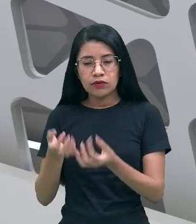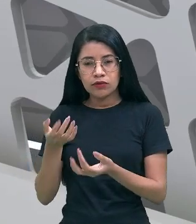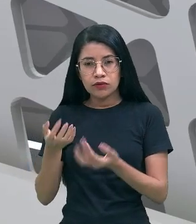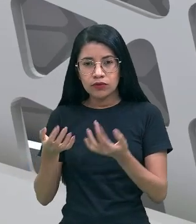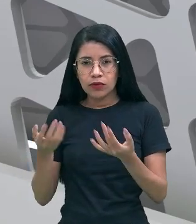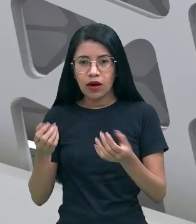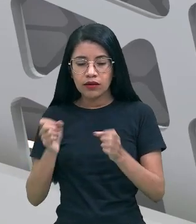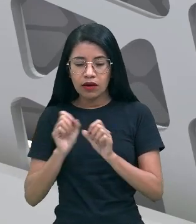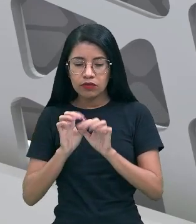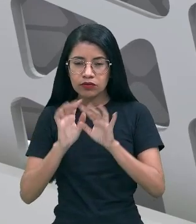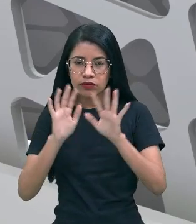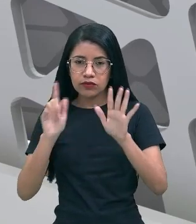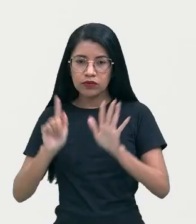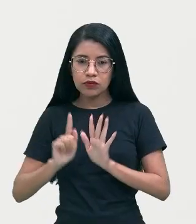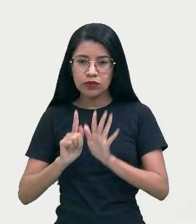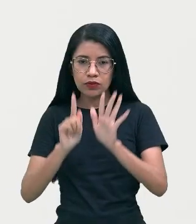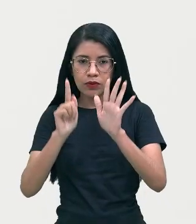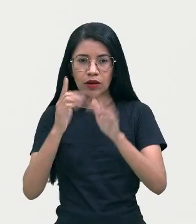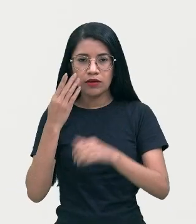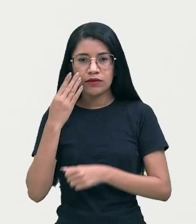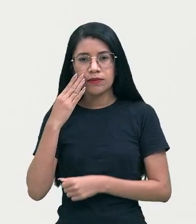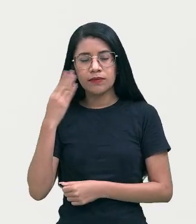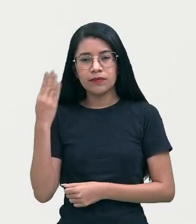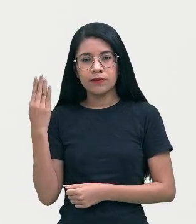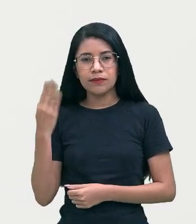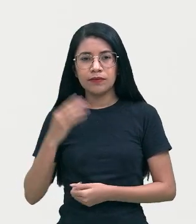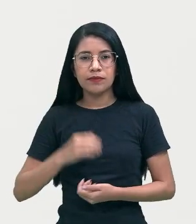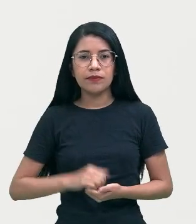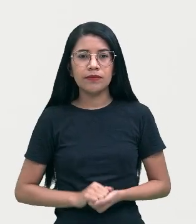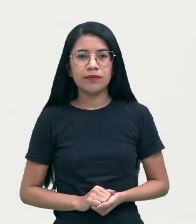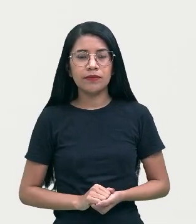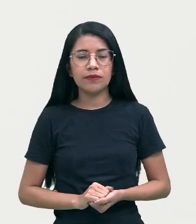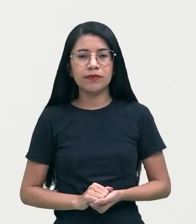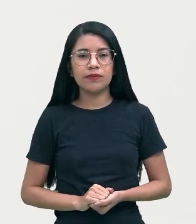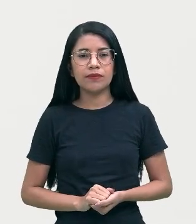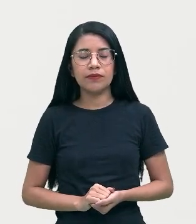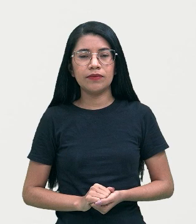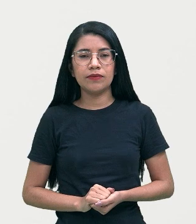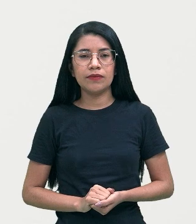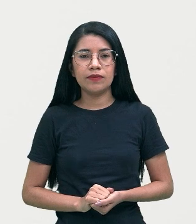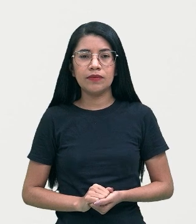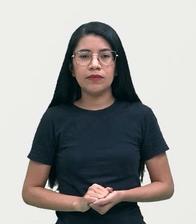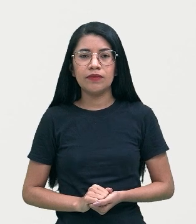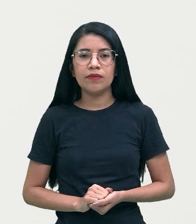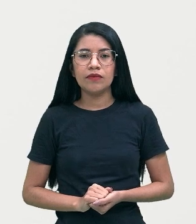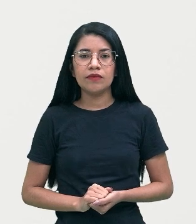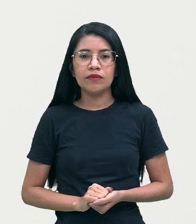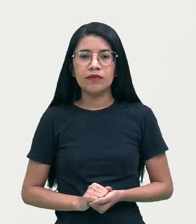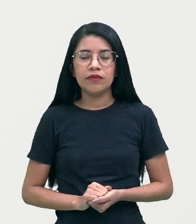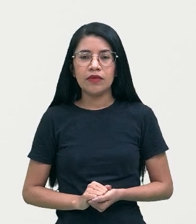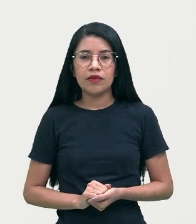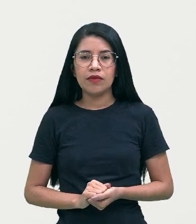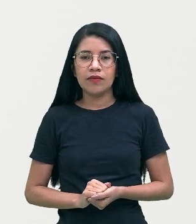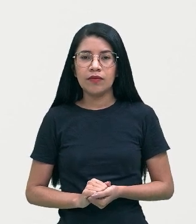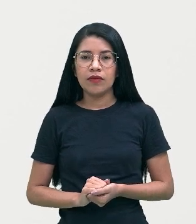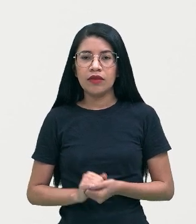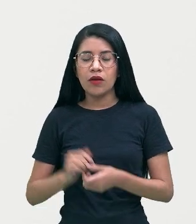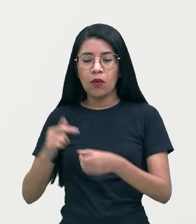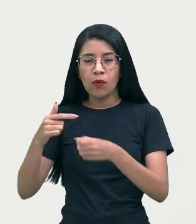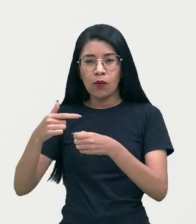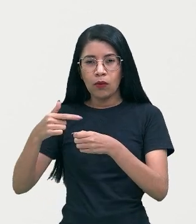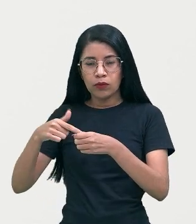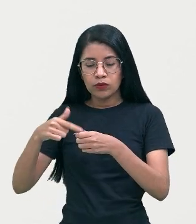está liberando gases. Vamos dar uma olhada aí na nossa primeira cartela. Ele diz o seguinte: a queima de